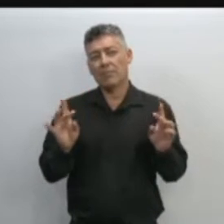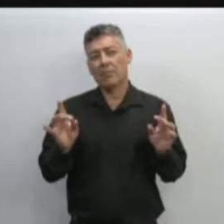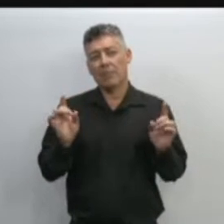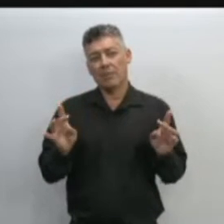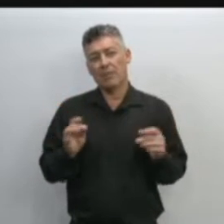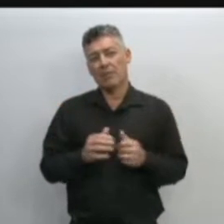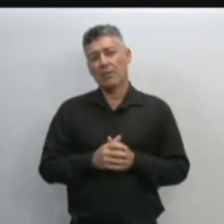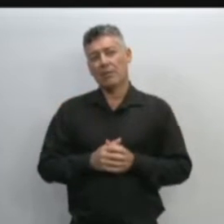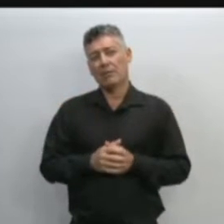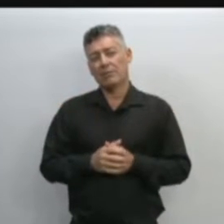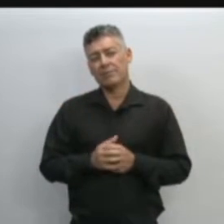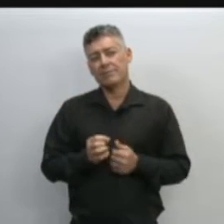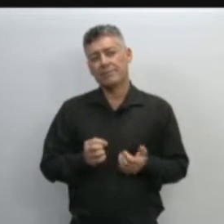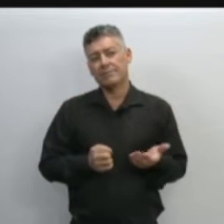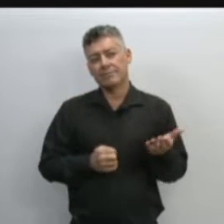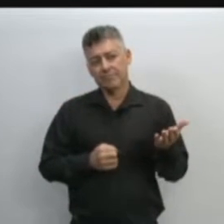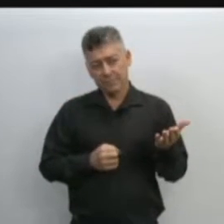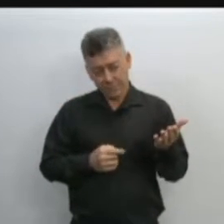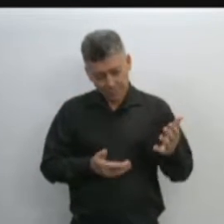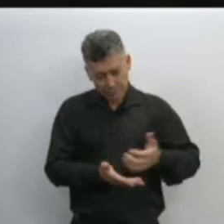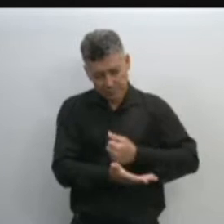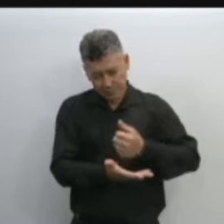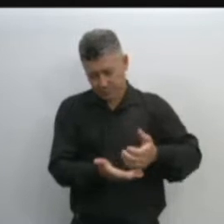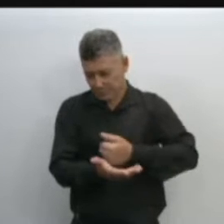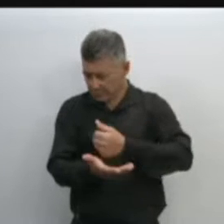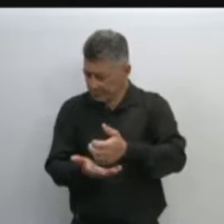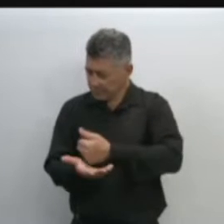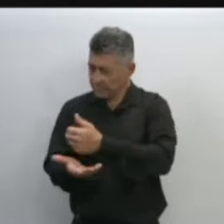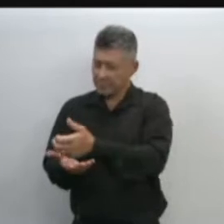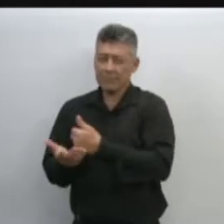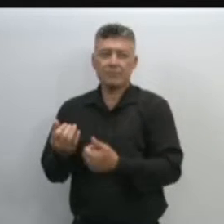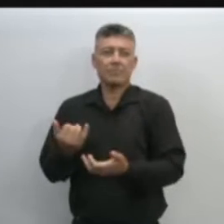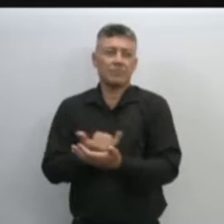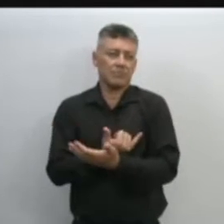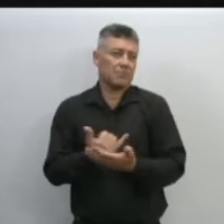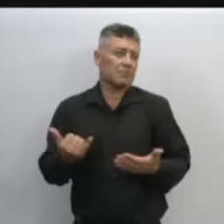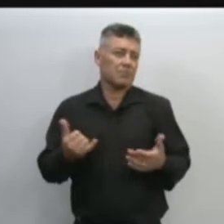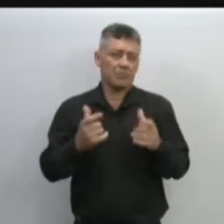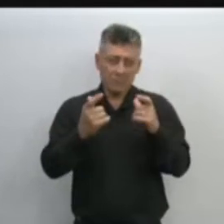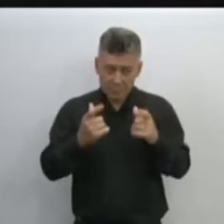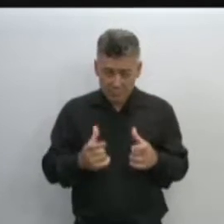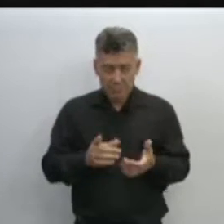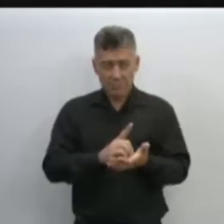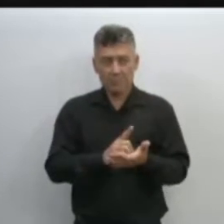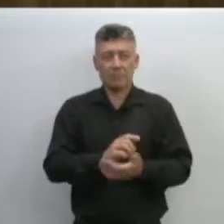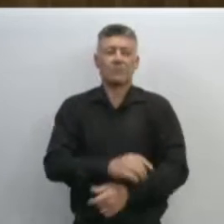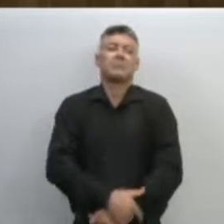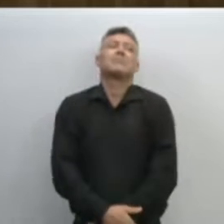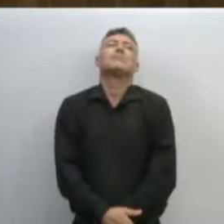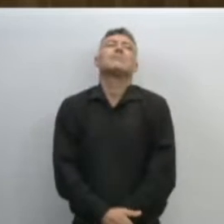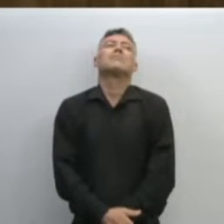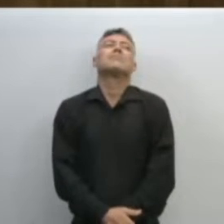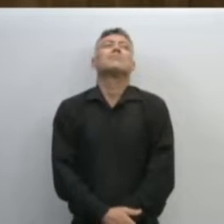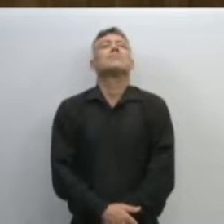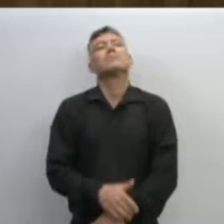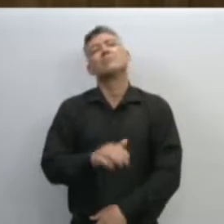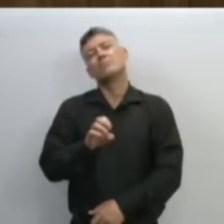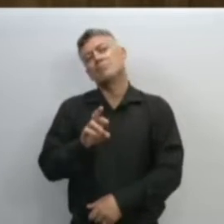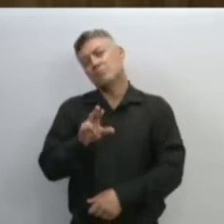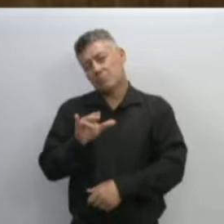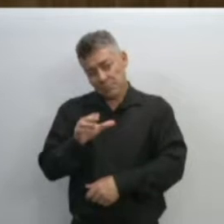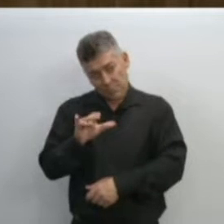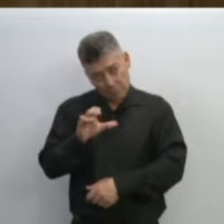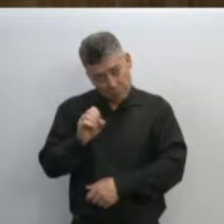o Alecrim, porque é onde se arrecada mais de imposto no bairro do Alecrim. Muito obrigado. Obrigado, vereador Aribaldo, por sua